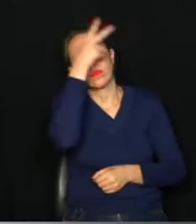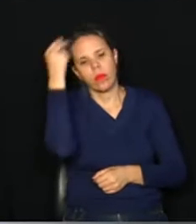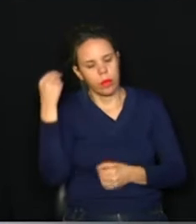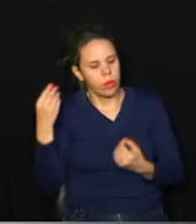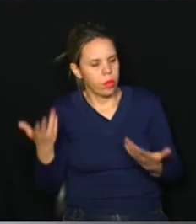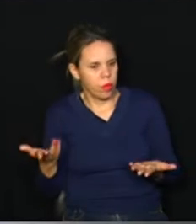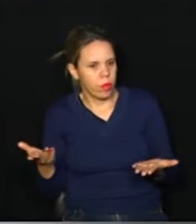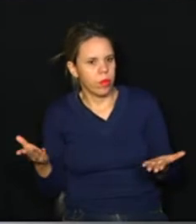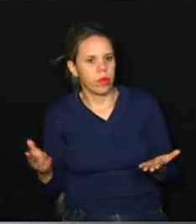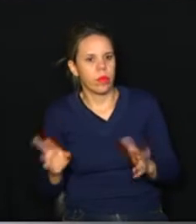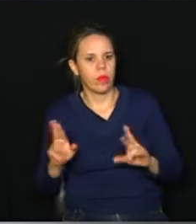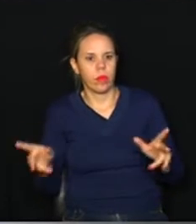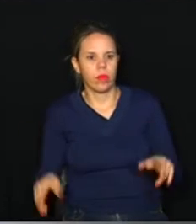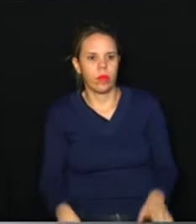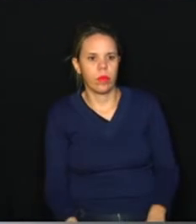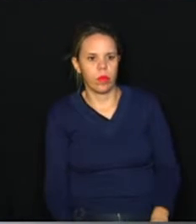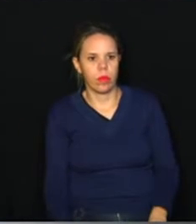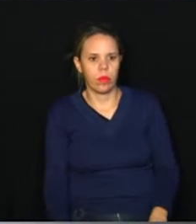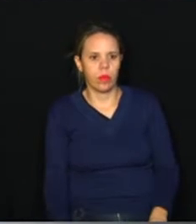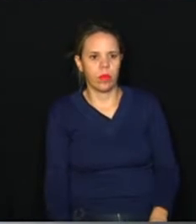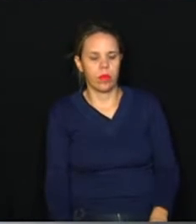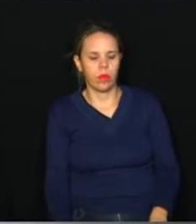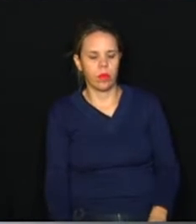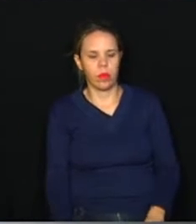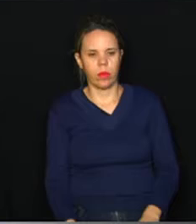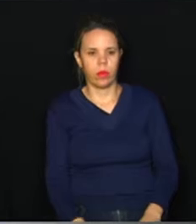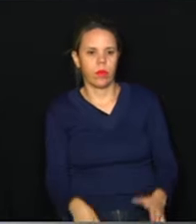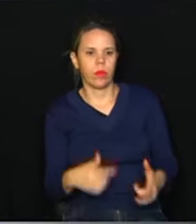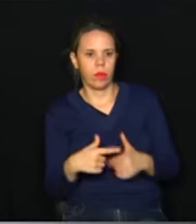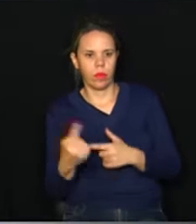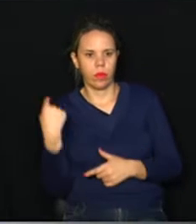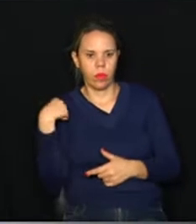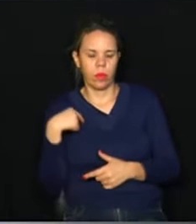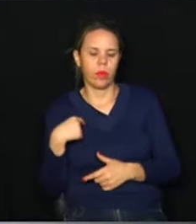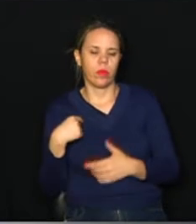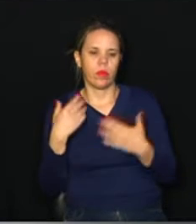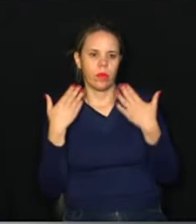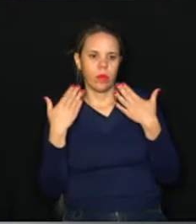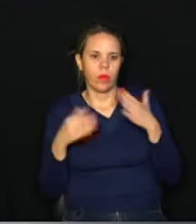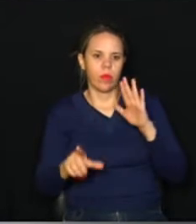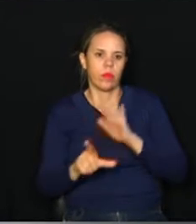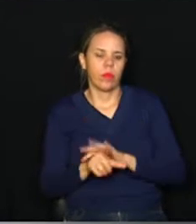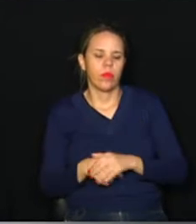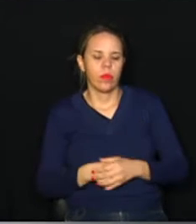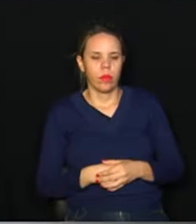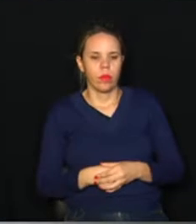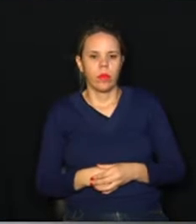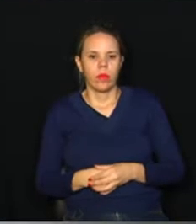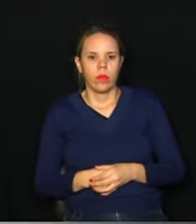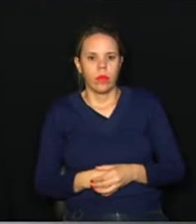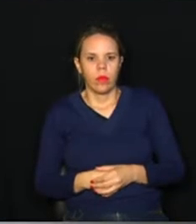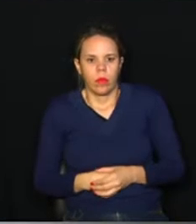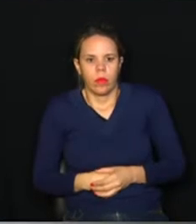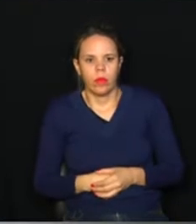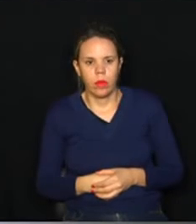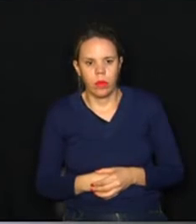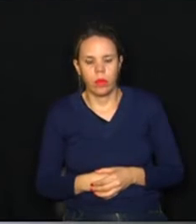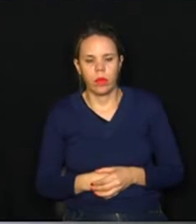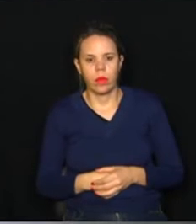é completamente diferente da situação que foi prevista em lei, uma lei que foi